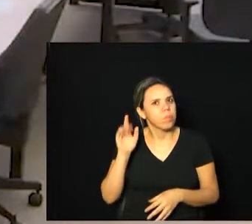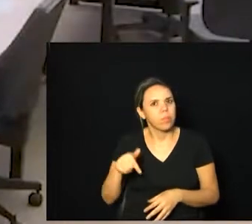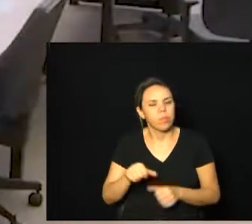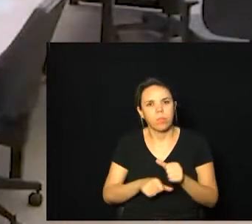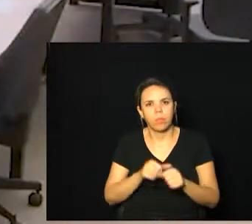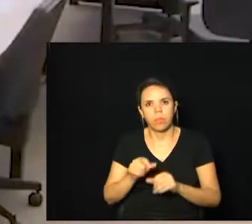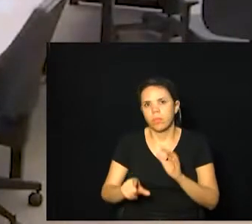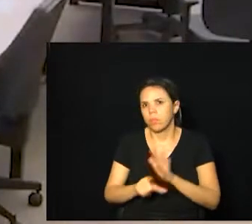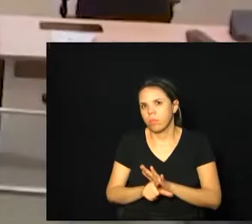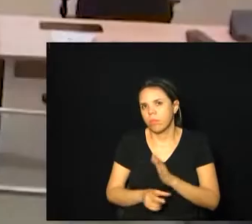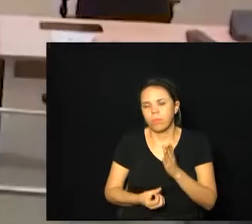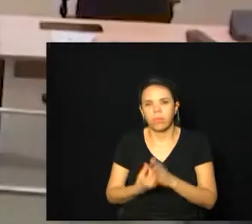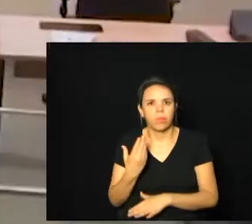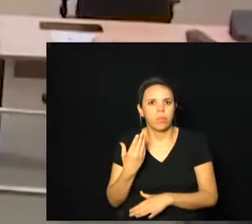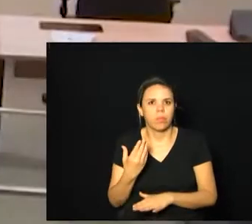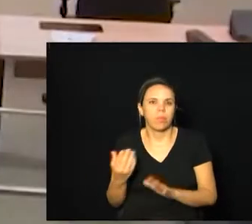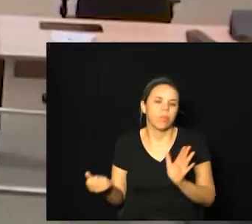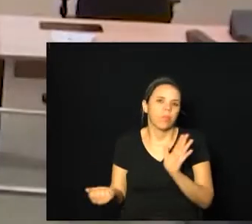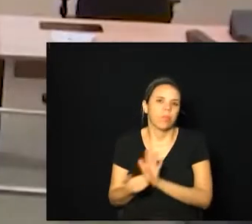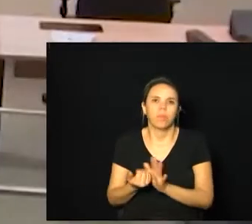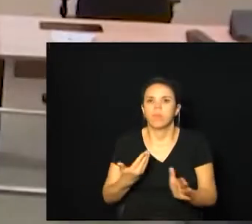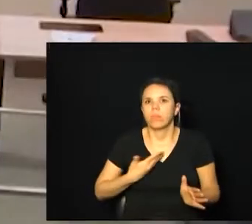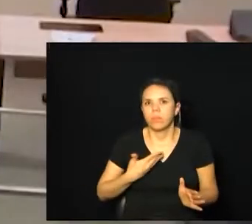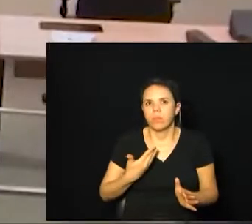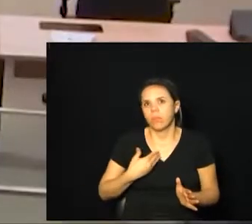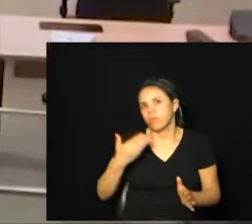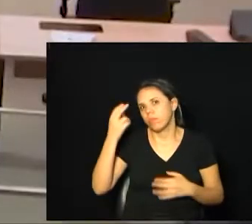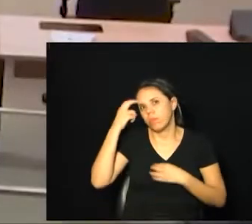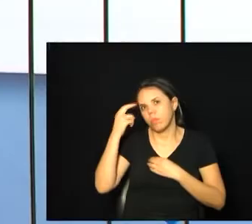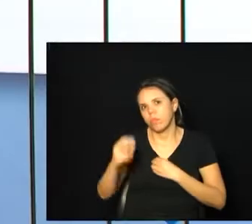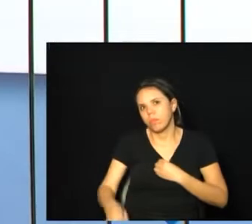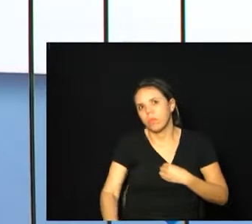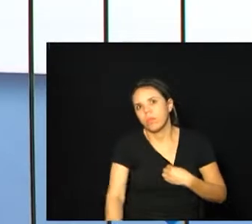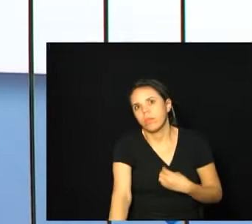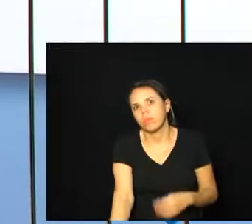altera a lei que cria o selo Amigos da Cultura.